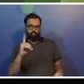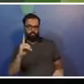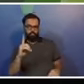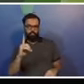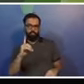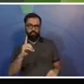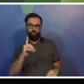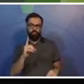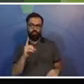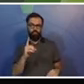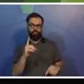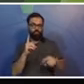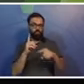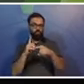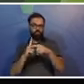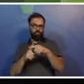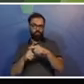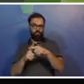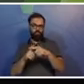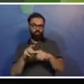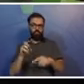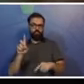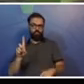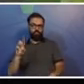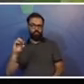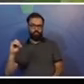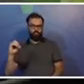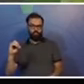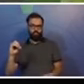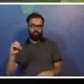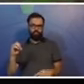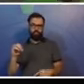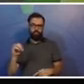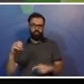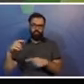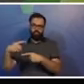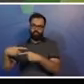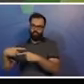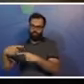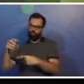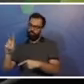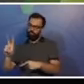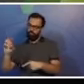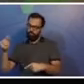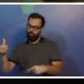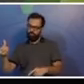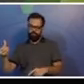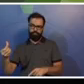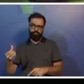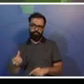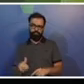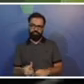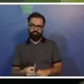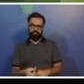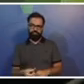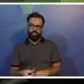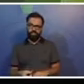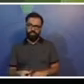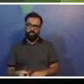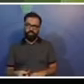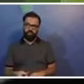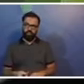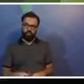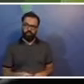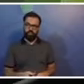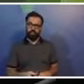2D. 2 vezes 5, 10, ok? Igual a 26. Vocês lembram